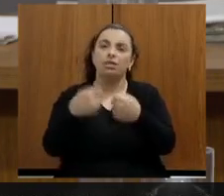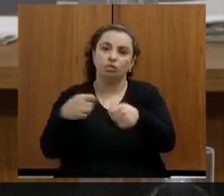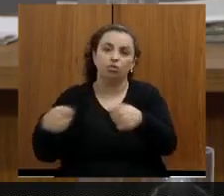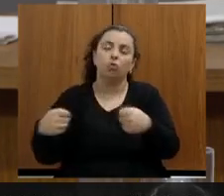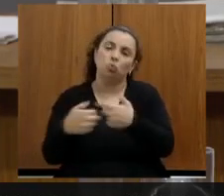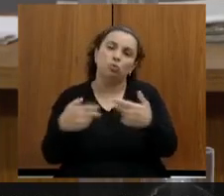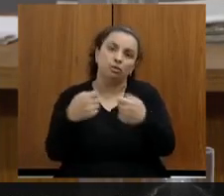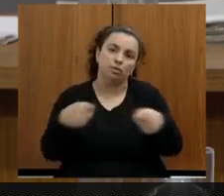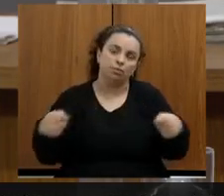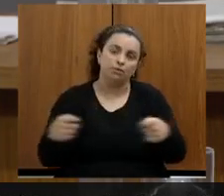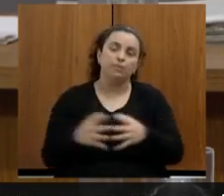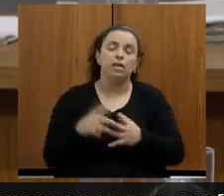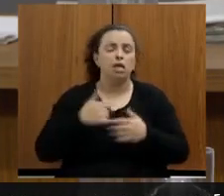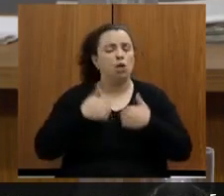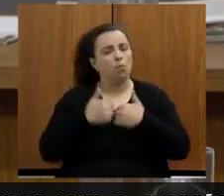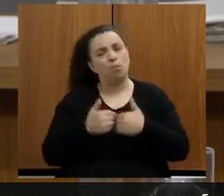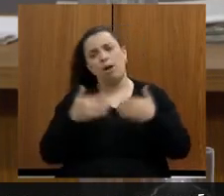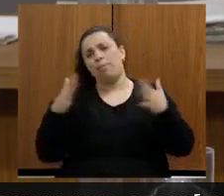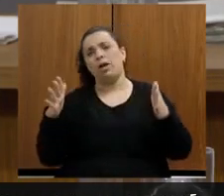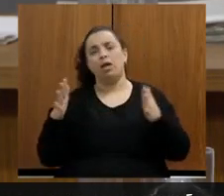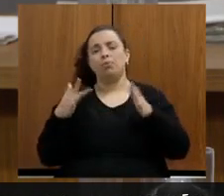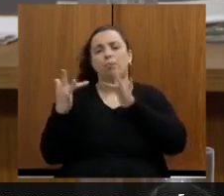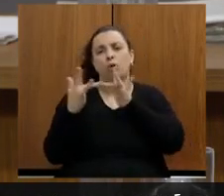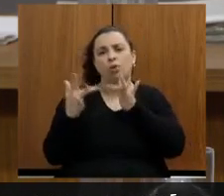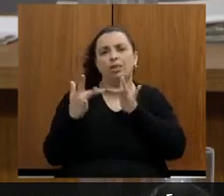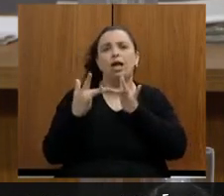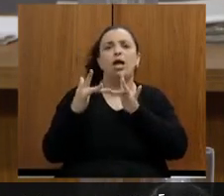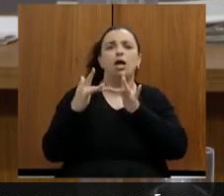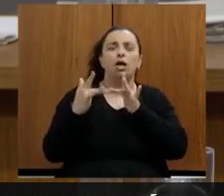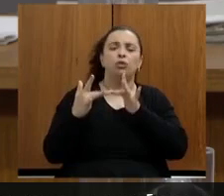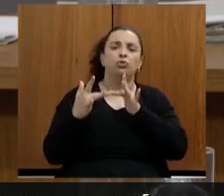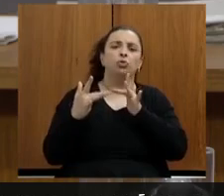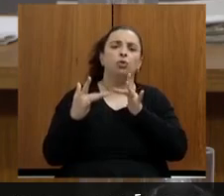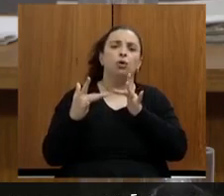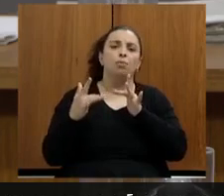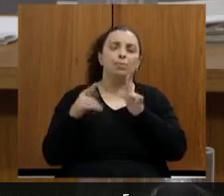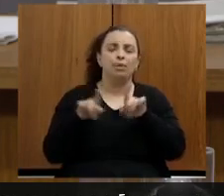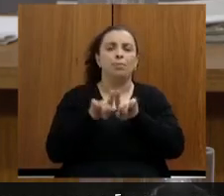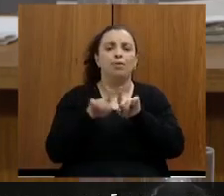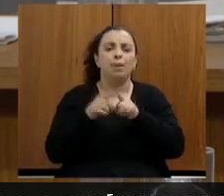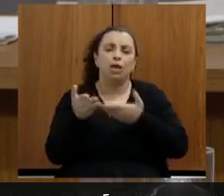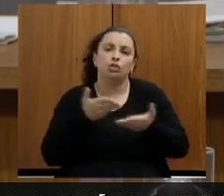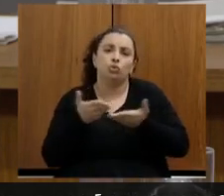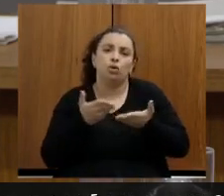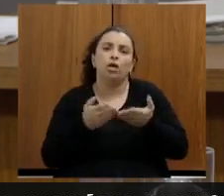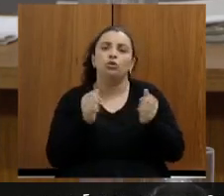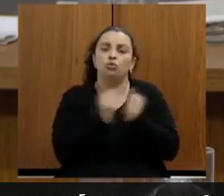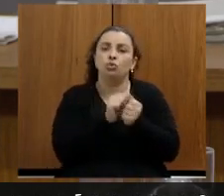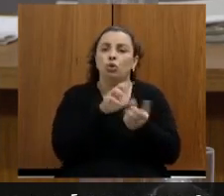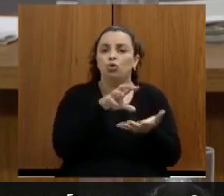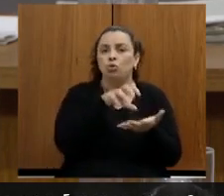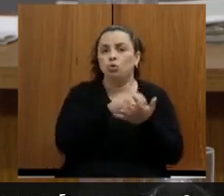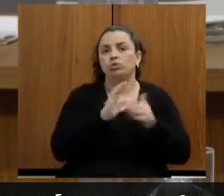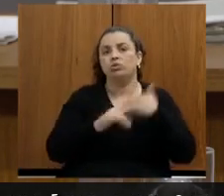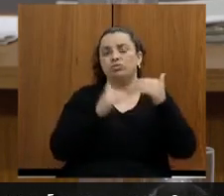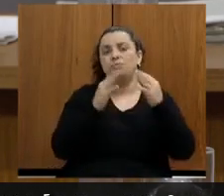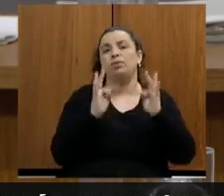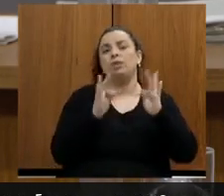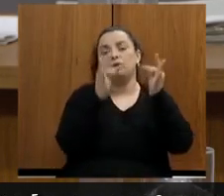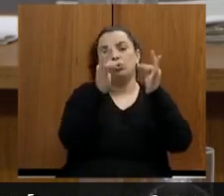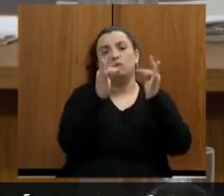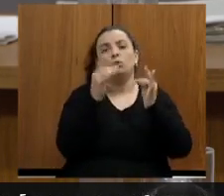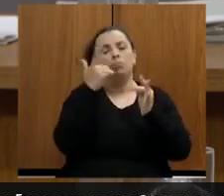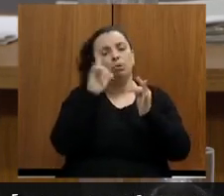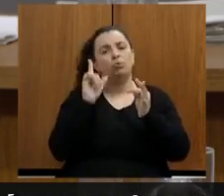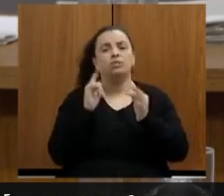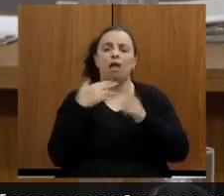para colocá-lo em contato com esse com esse núcleo nosso de desenvolvimento tecnológico Oi e a gente é